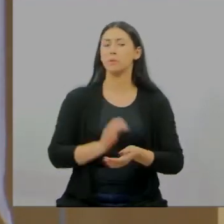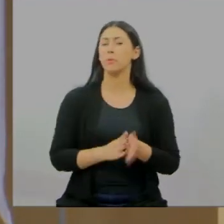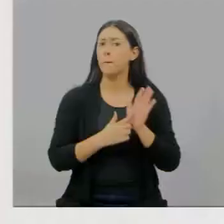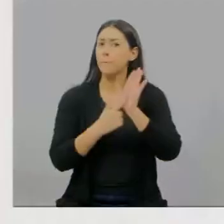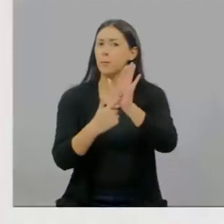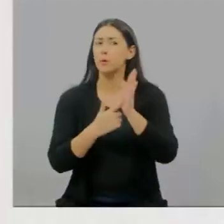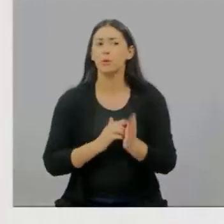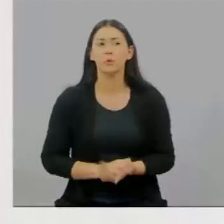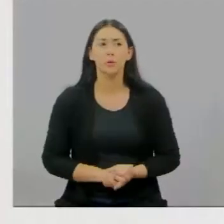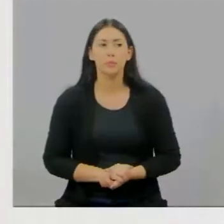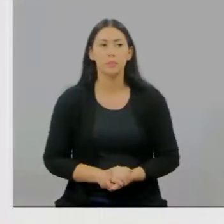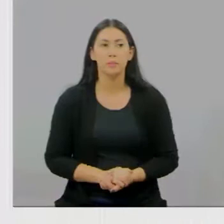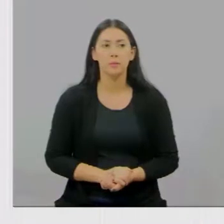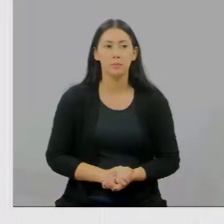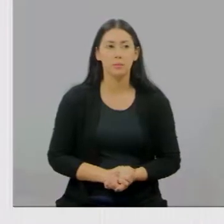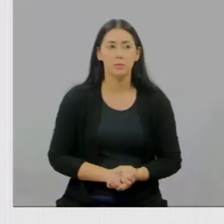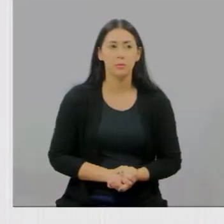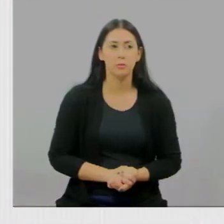slide.